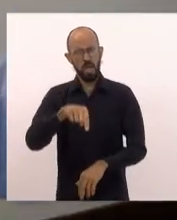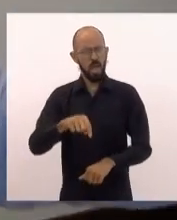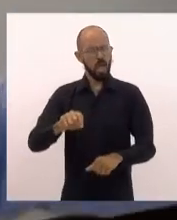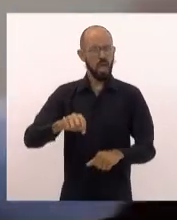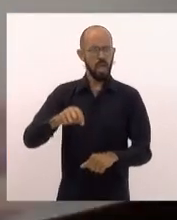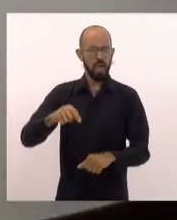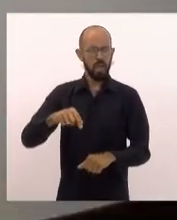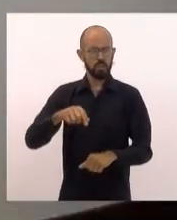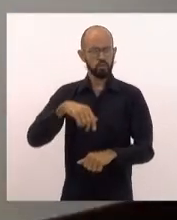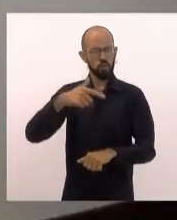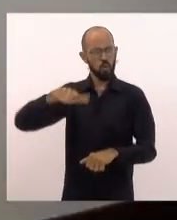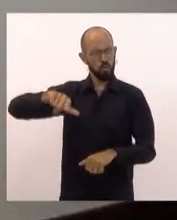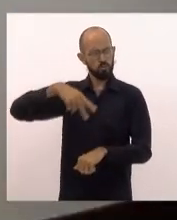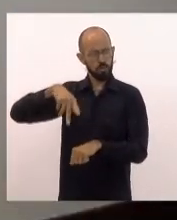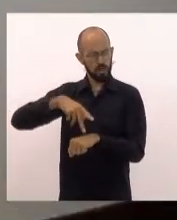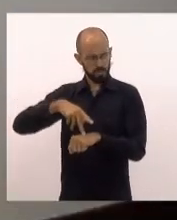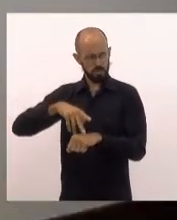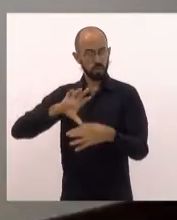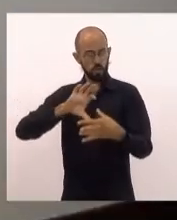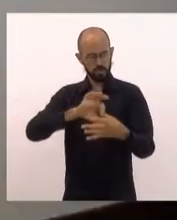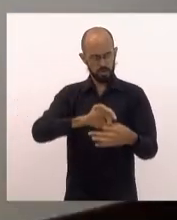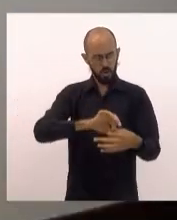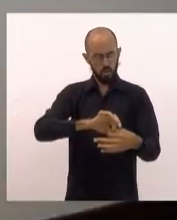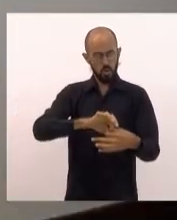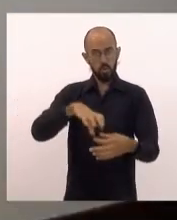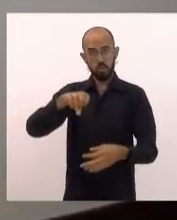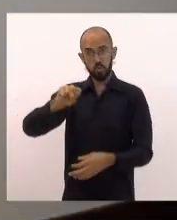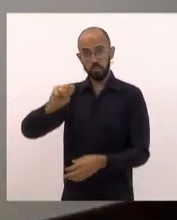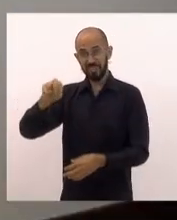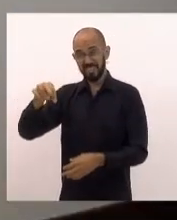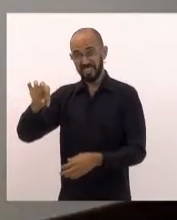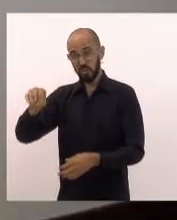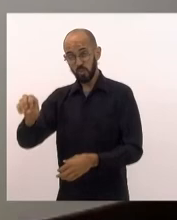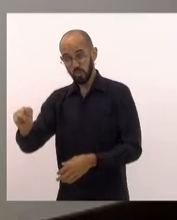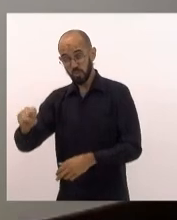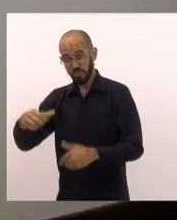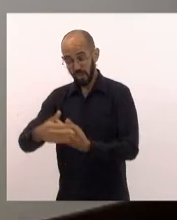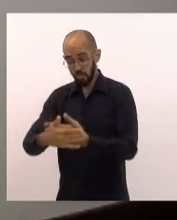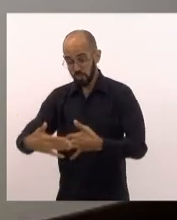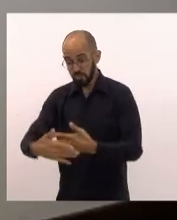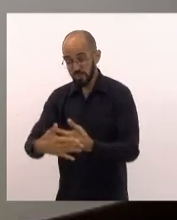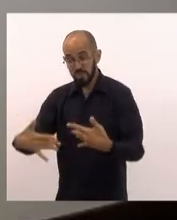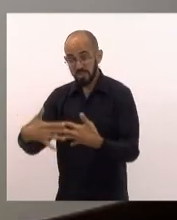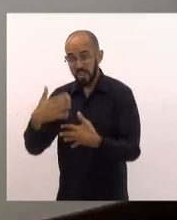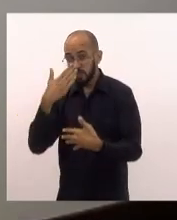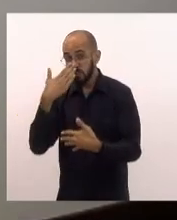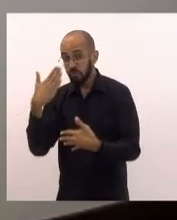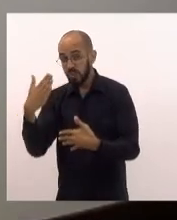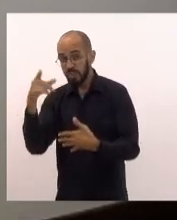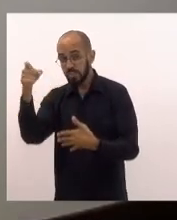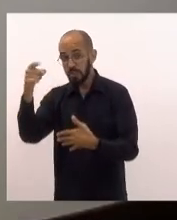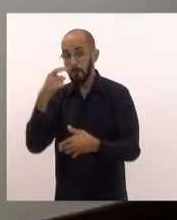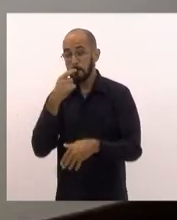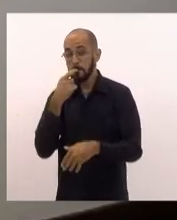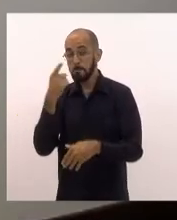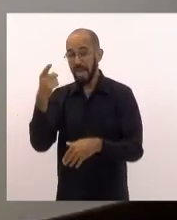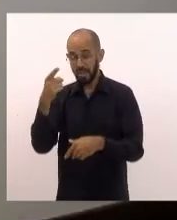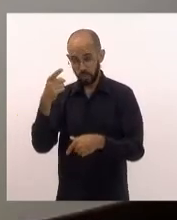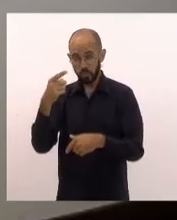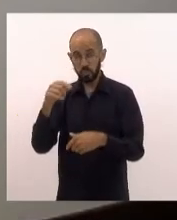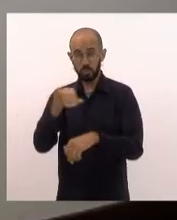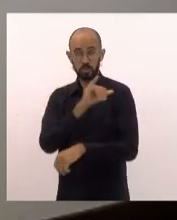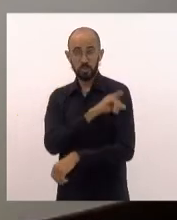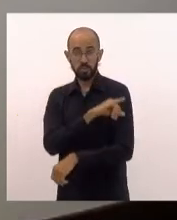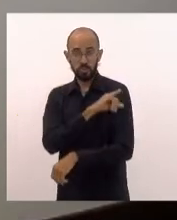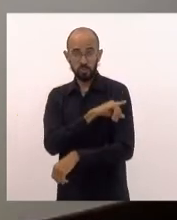grandes distâncias. E o Santos Dumont, que inclusive está no centro da cidade, tem inclusive impactos ambientais importantes, um aeroporto funcionando no